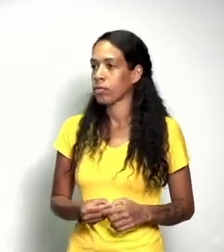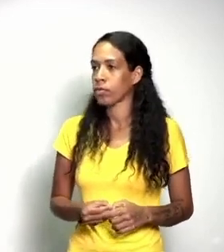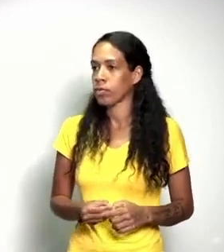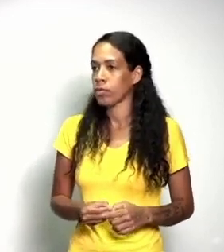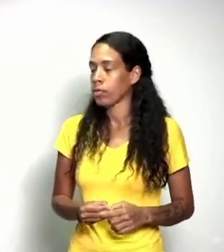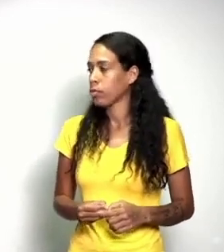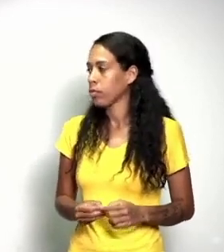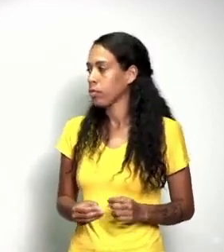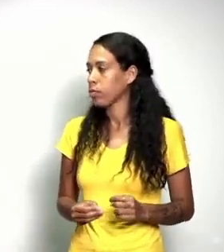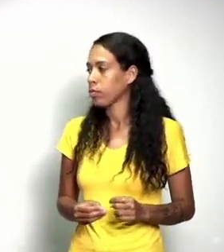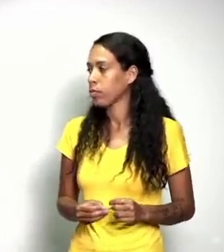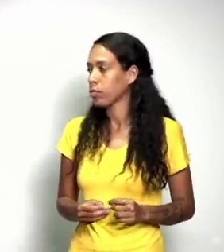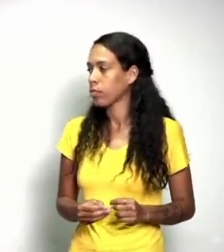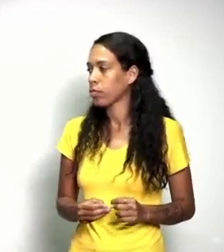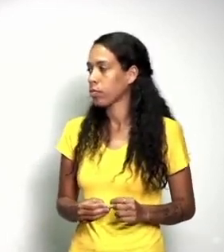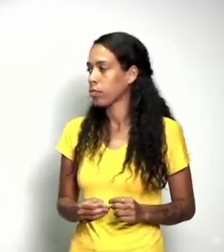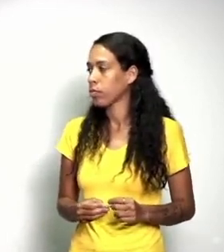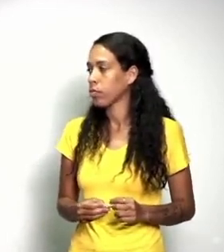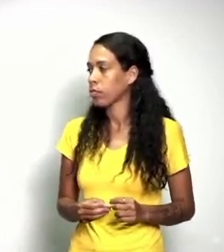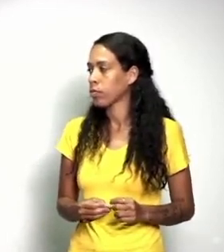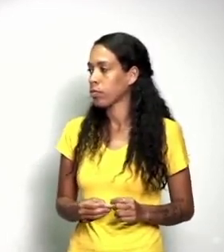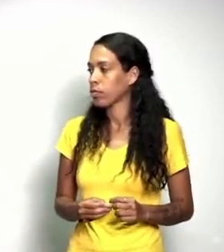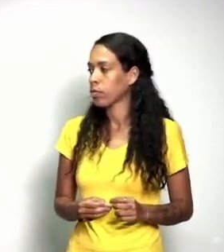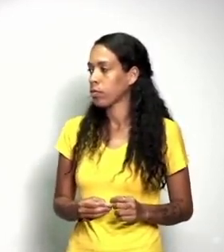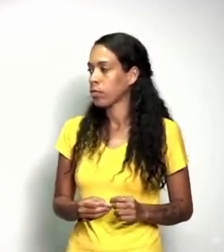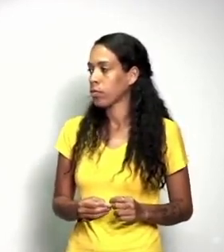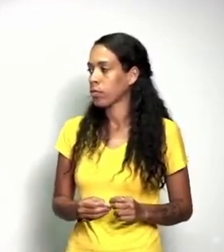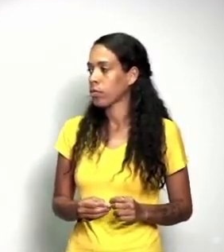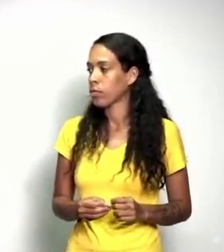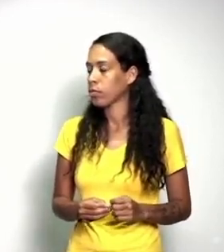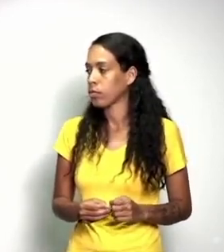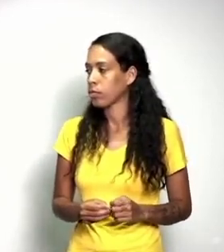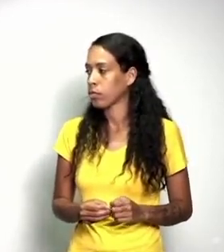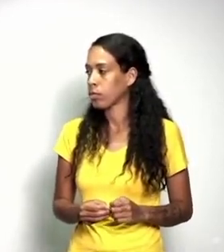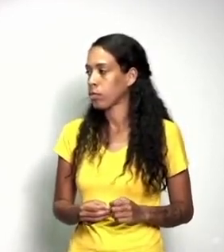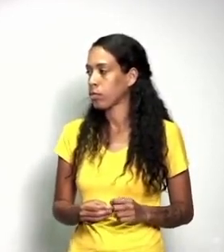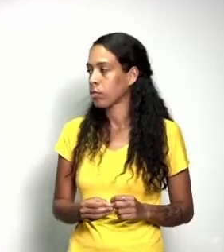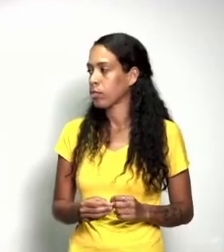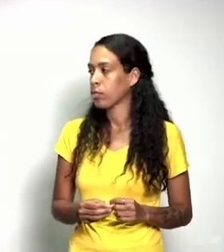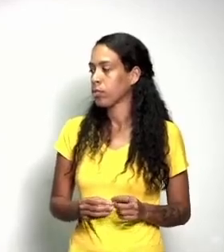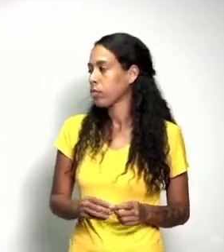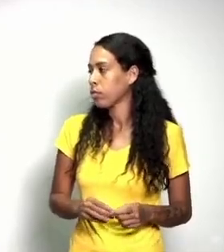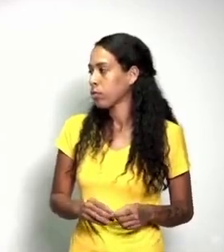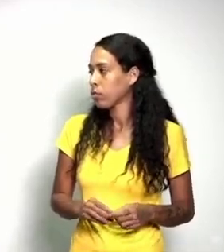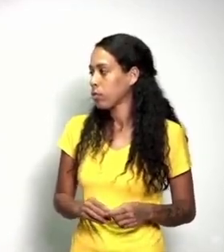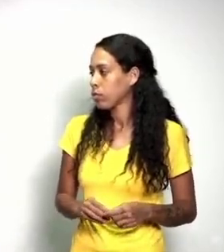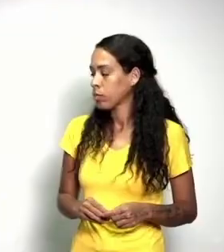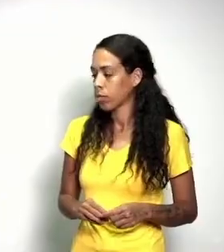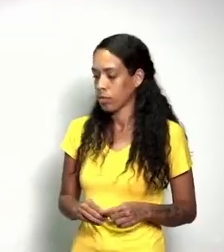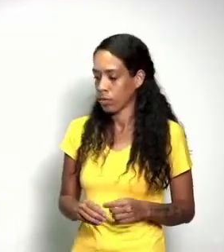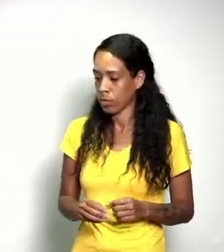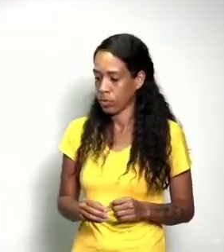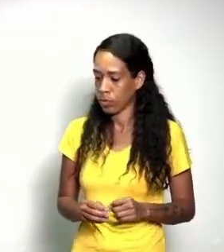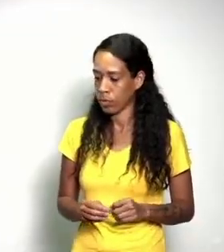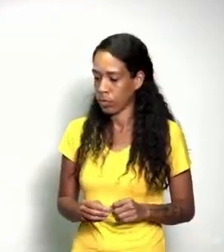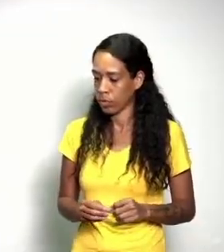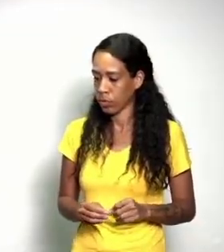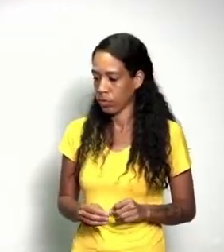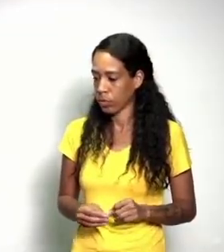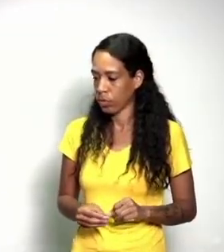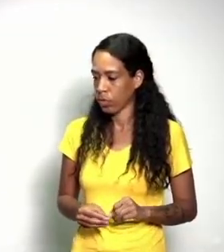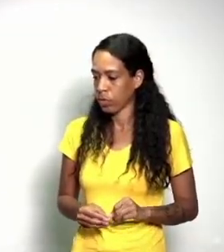Esse daqui não é a peça do braço articulado, você não precisa mexer com ele. Isso. Aí pode deixar lá.